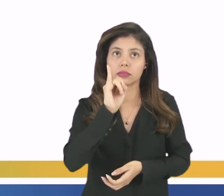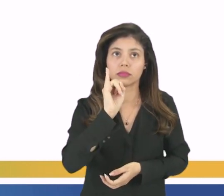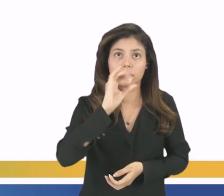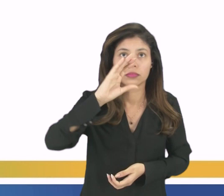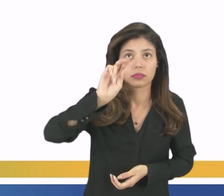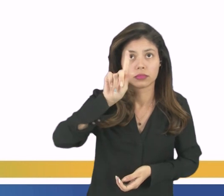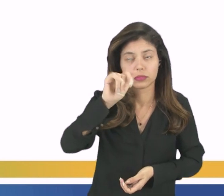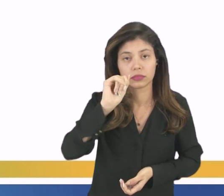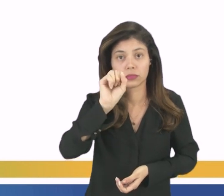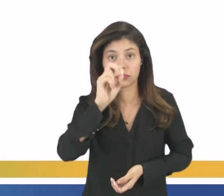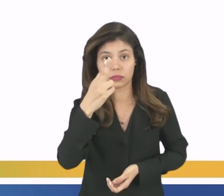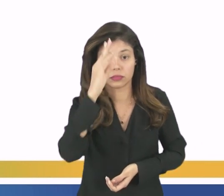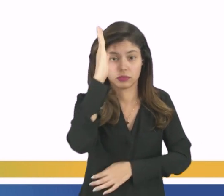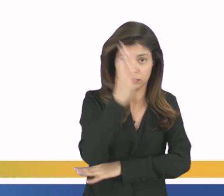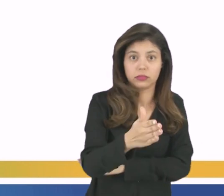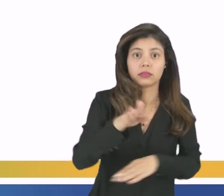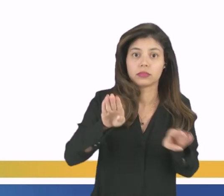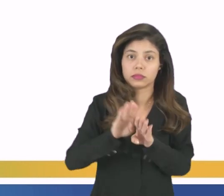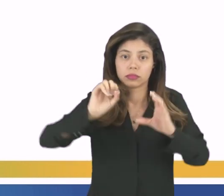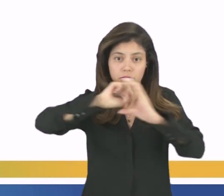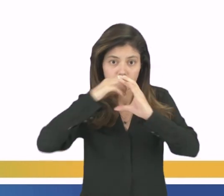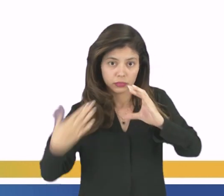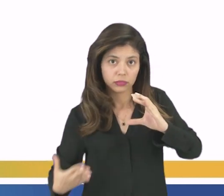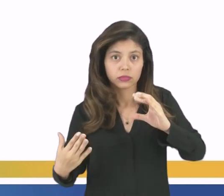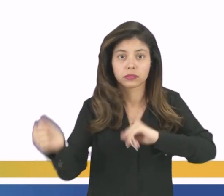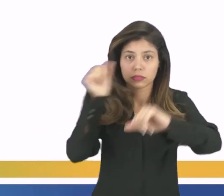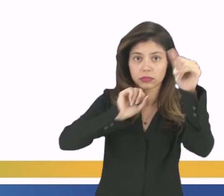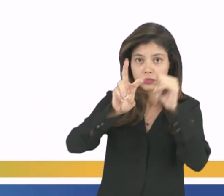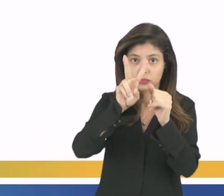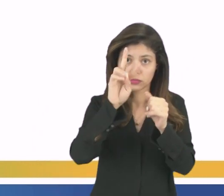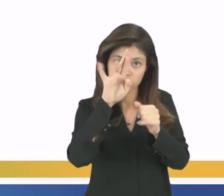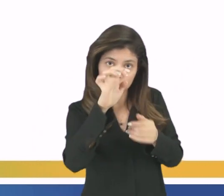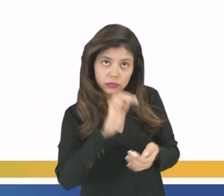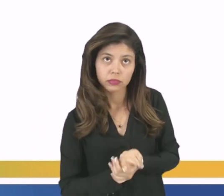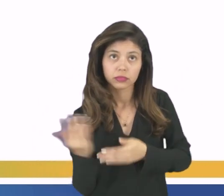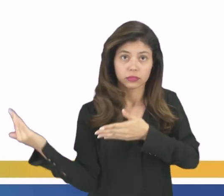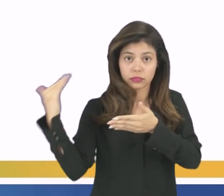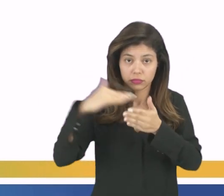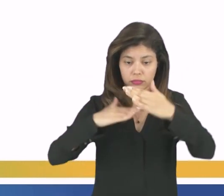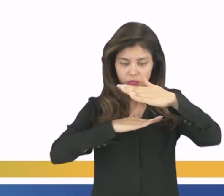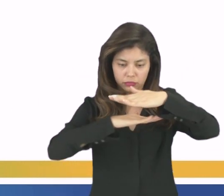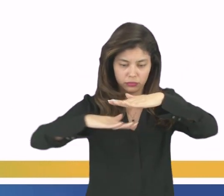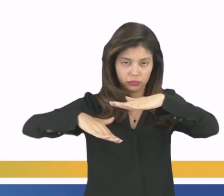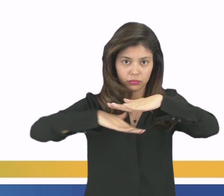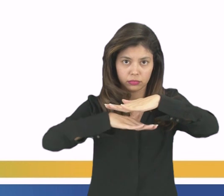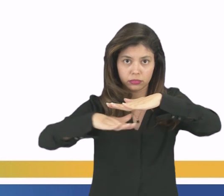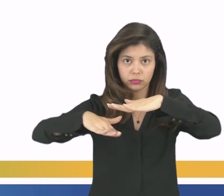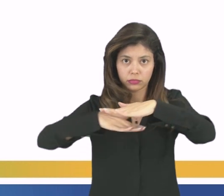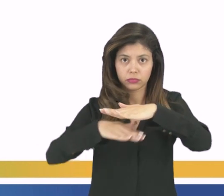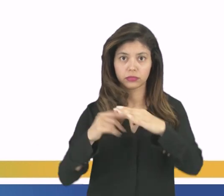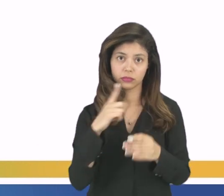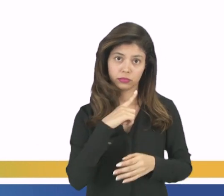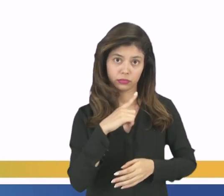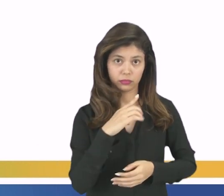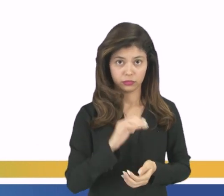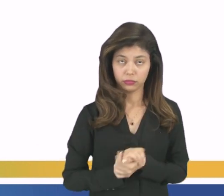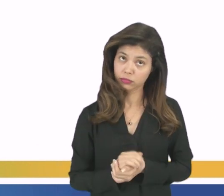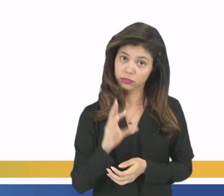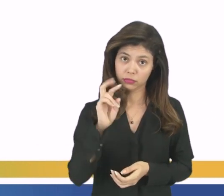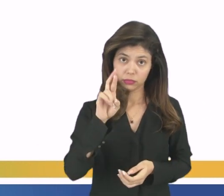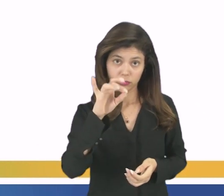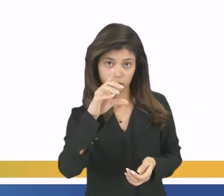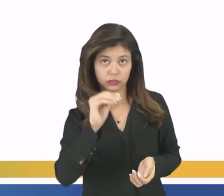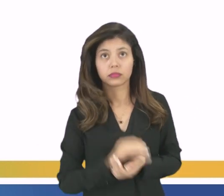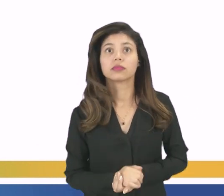ou reto, caracterizada pela distância do vértice, tá? Até o plano da base que contém o círculo.